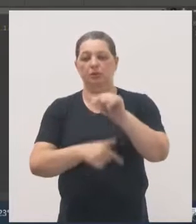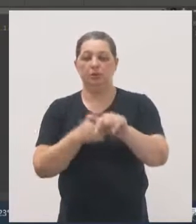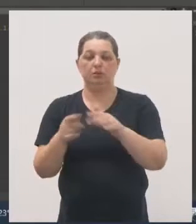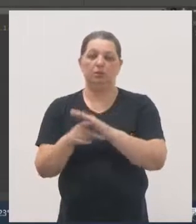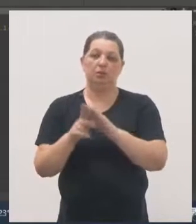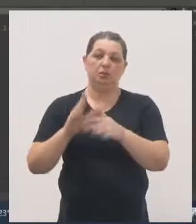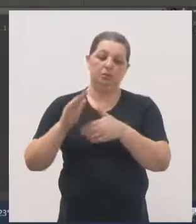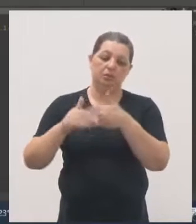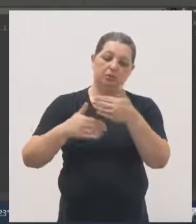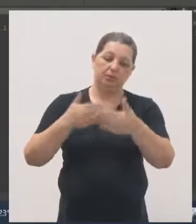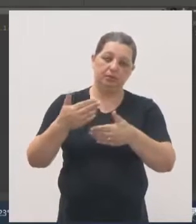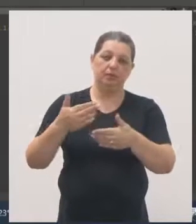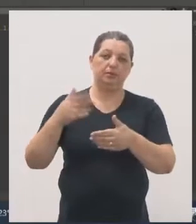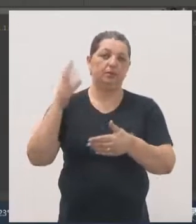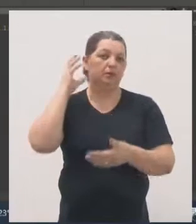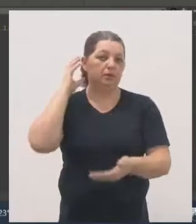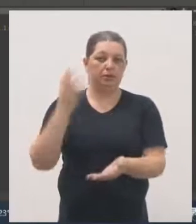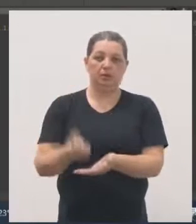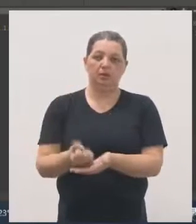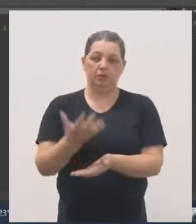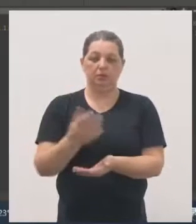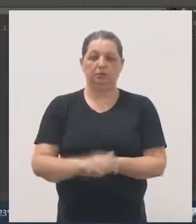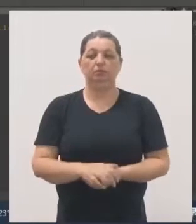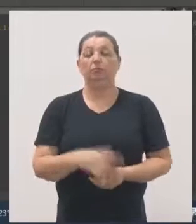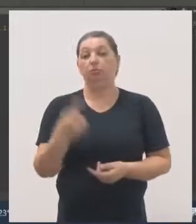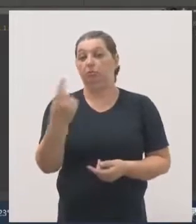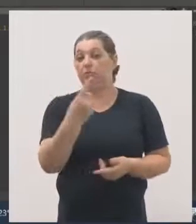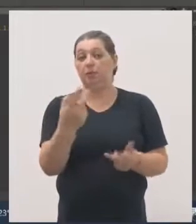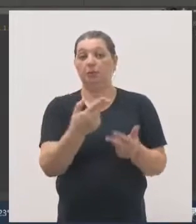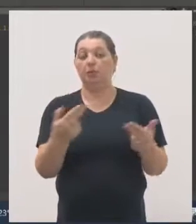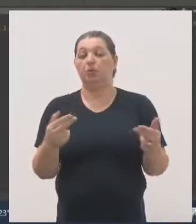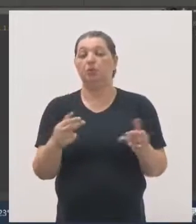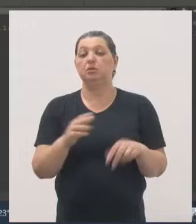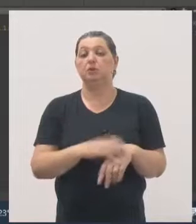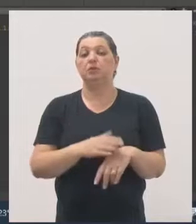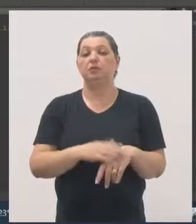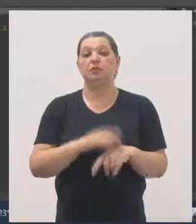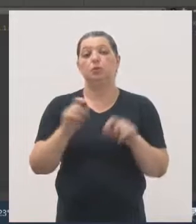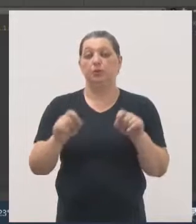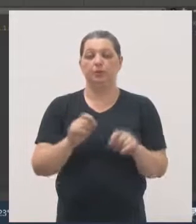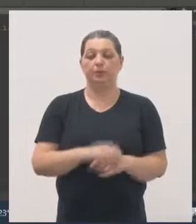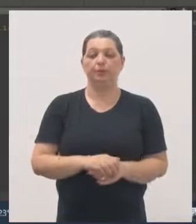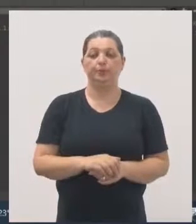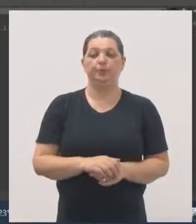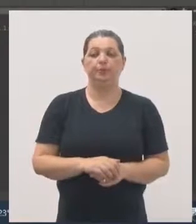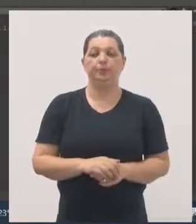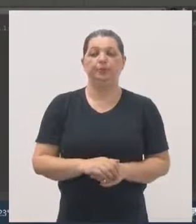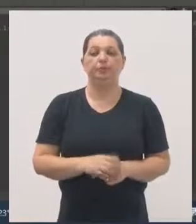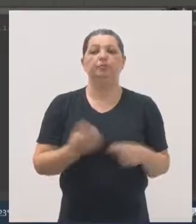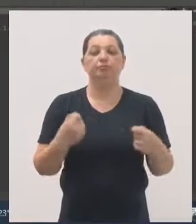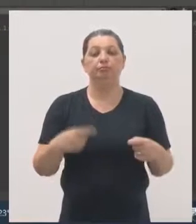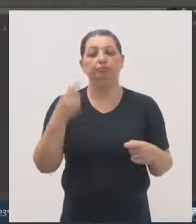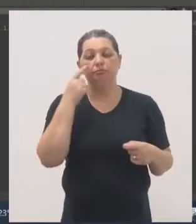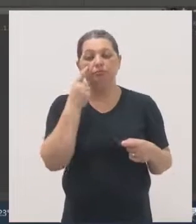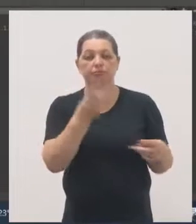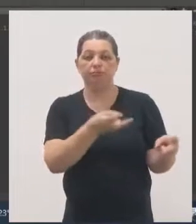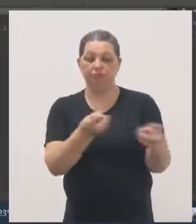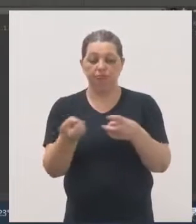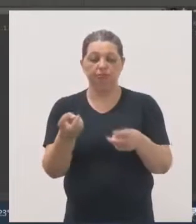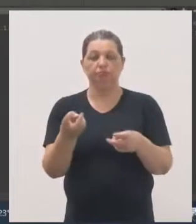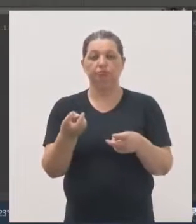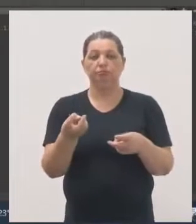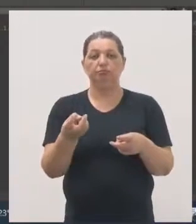nosso podcast. Então vamos lá. O primeiro passo que a gente tem que trabalhar é o reconhecimento,